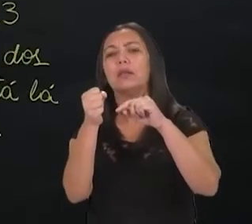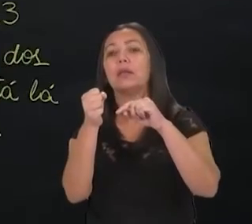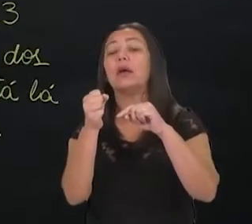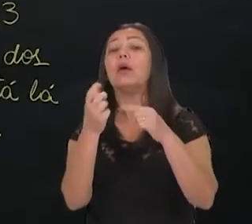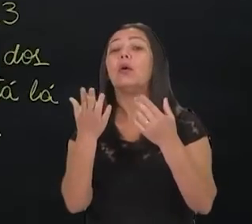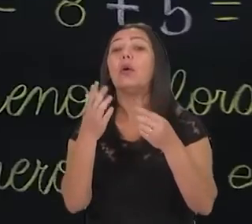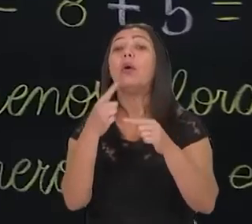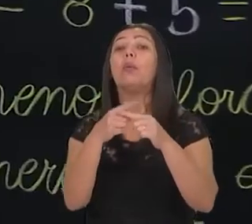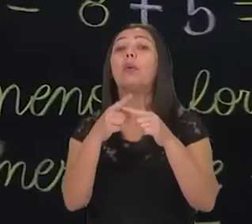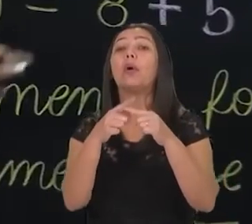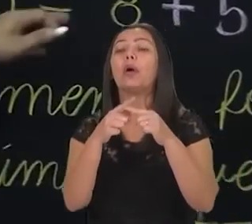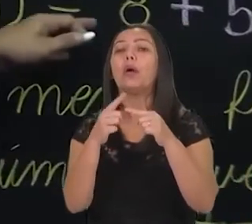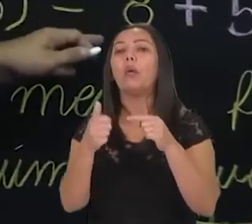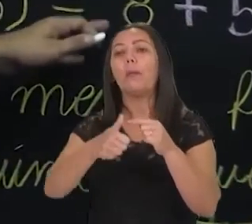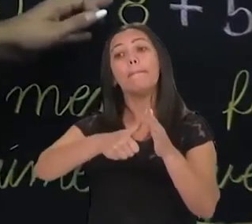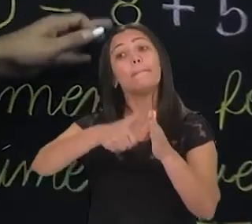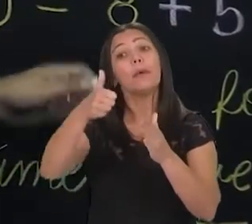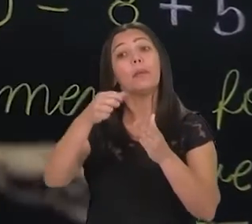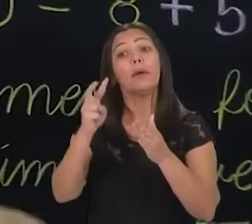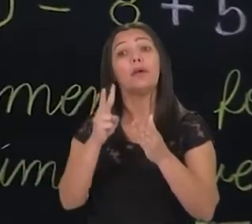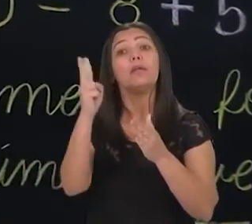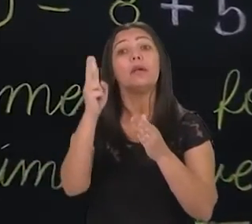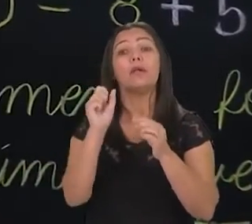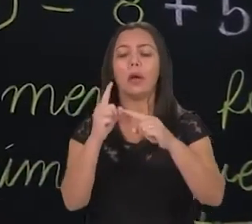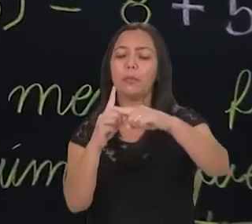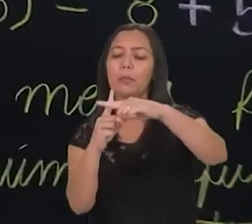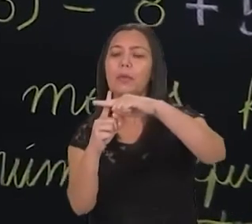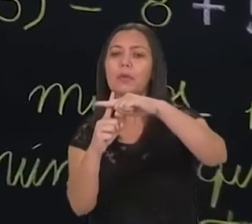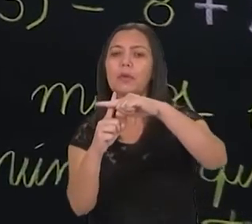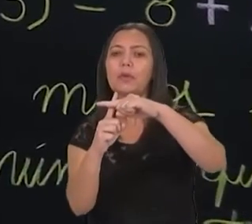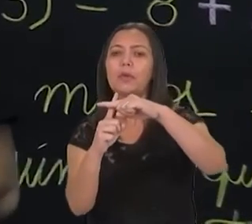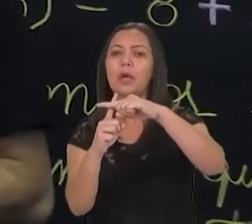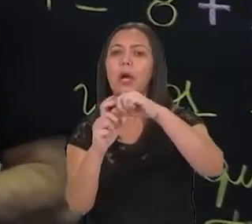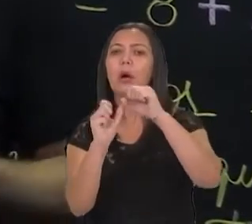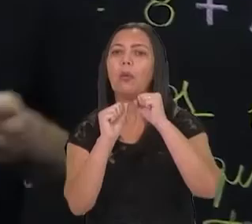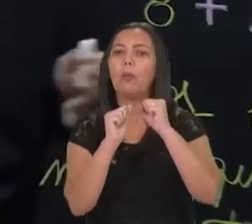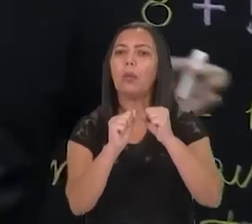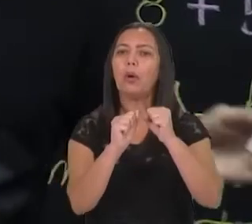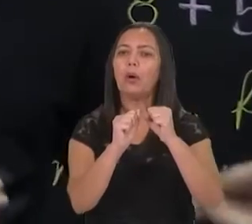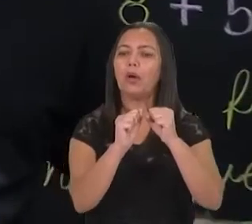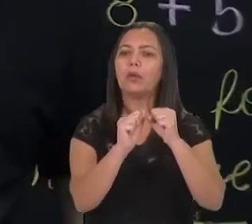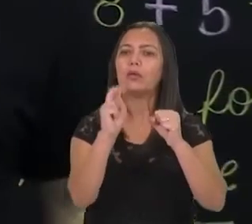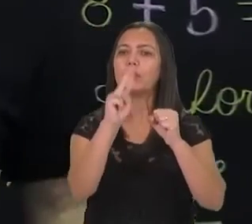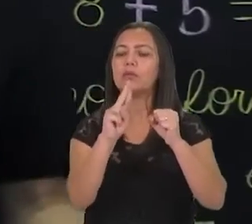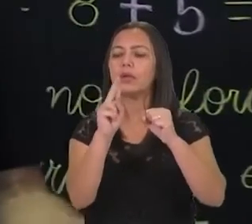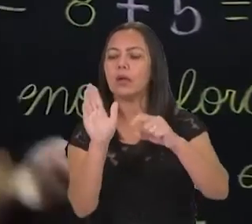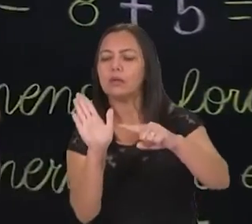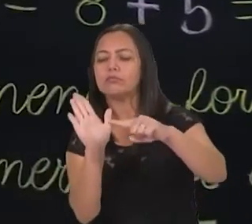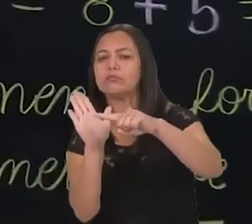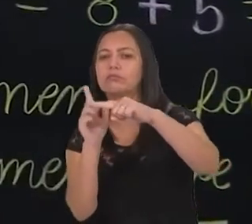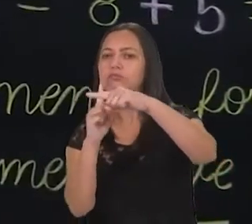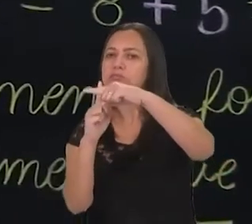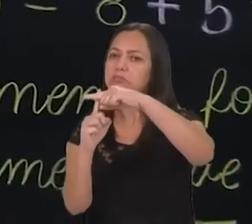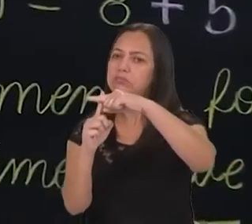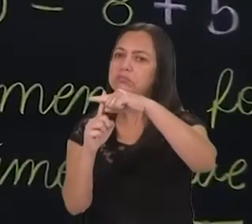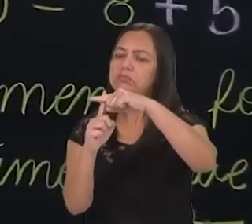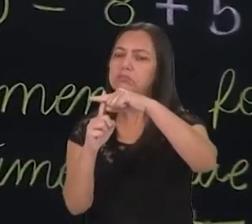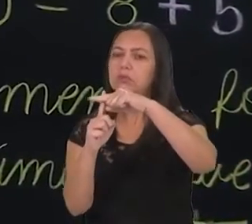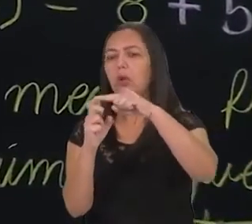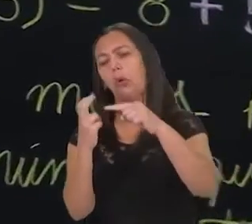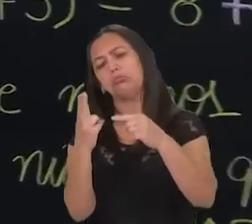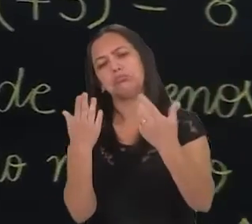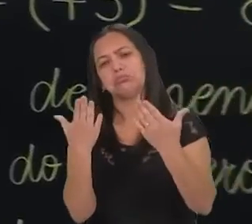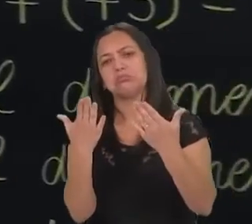na operação, o primeiro valor, sendo ele positivo, você pode colocá-lo com o sinal de adição ou não,